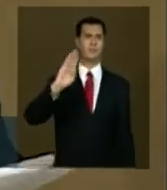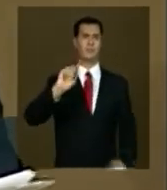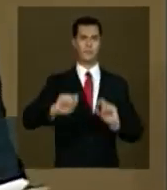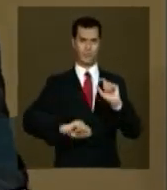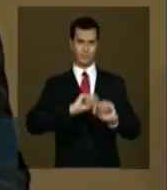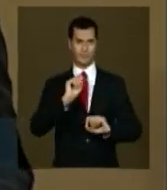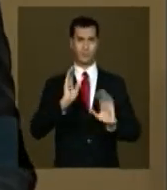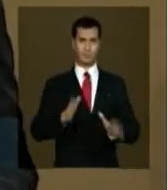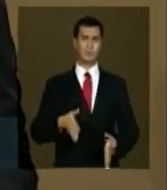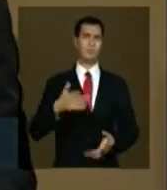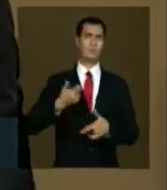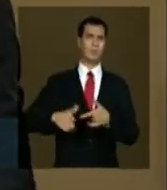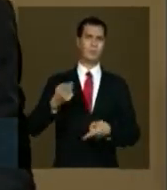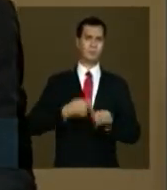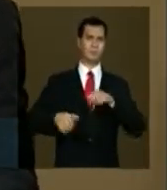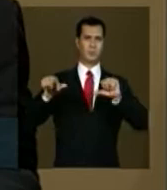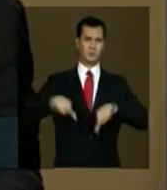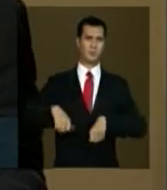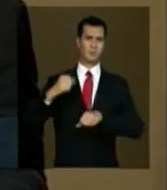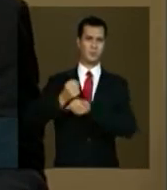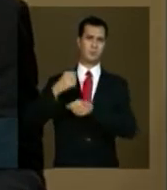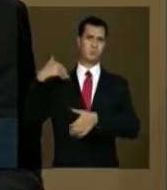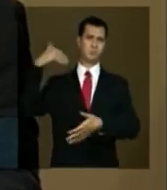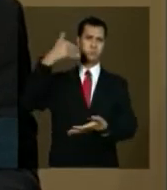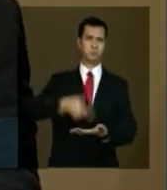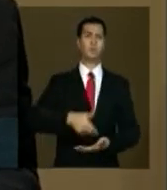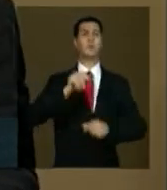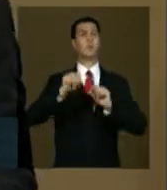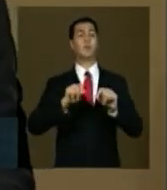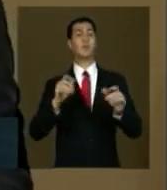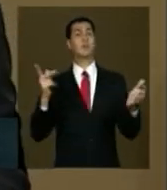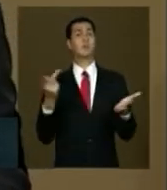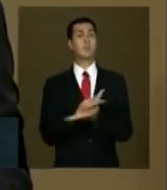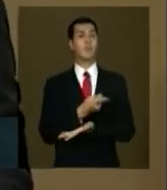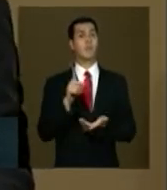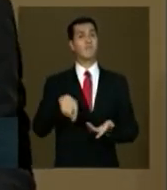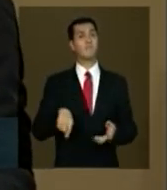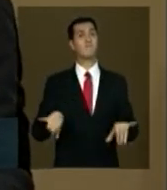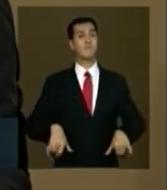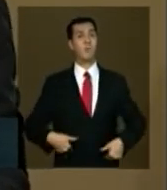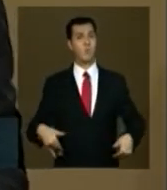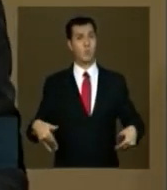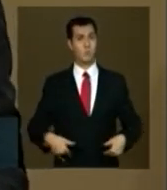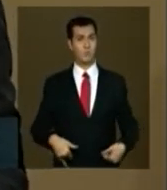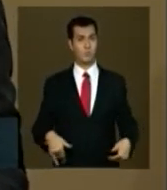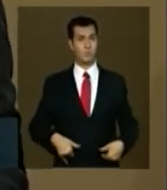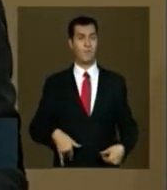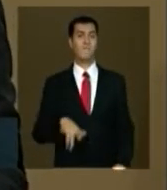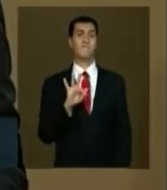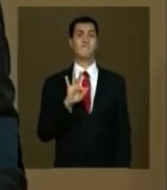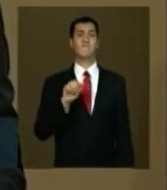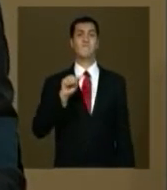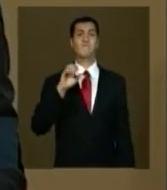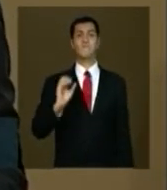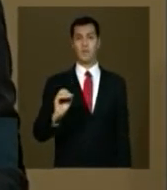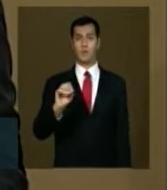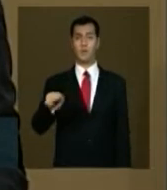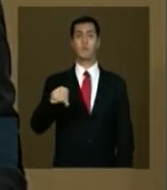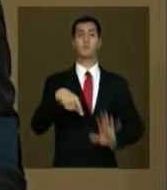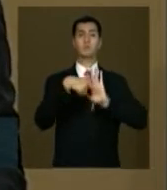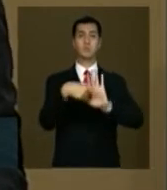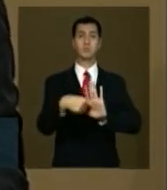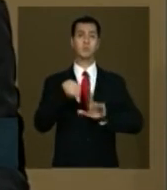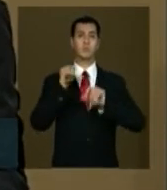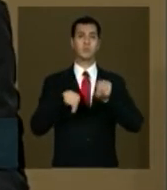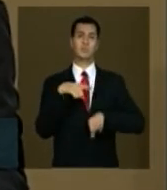dos últimos anos é o retorno do fantasma da Fome D da F revelam que o número de pessoas sofrendo